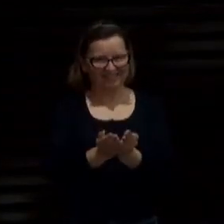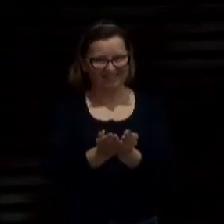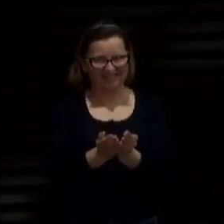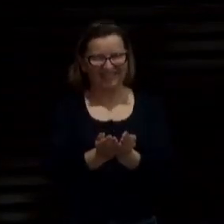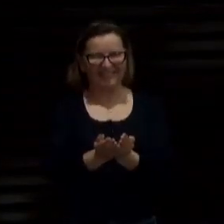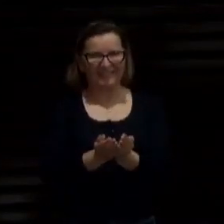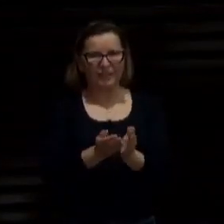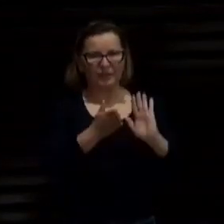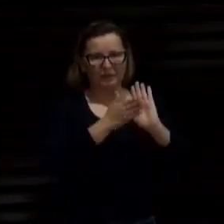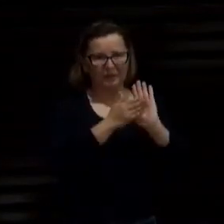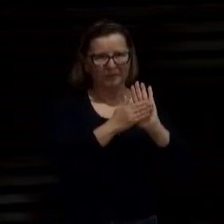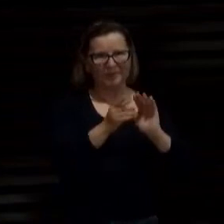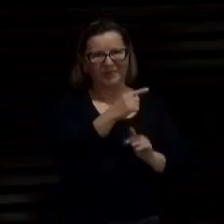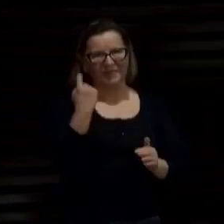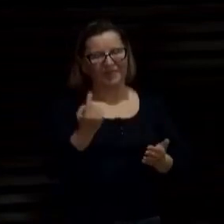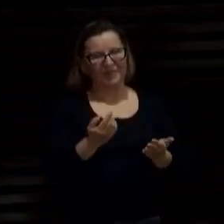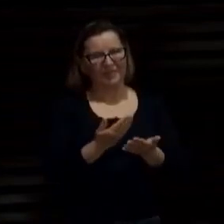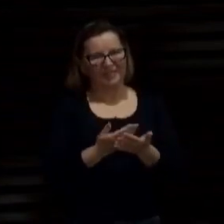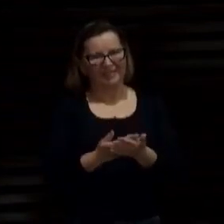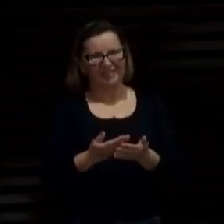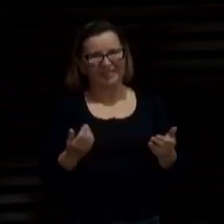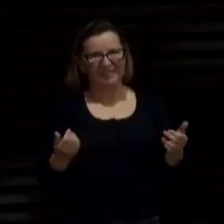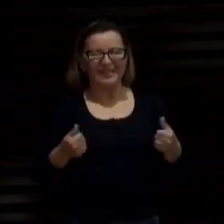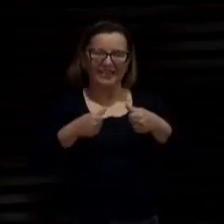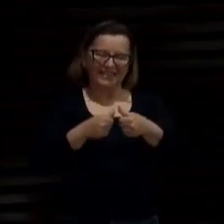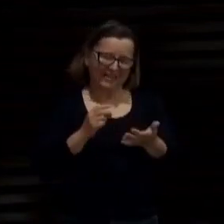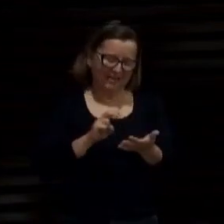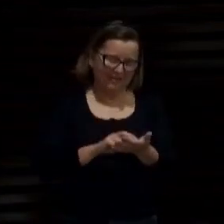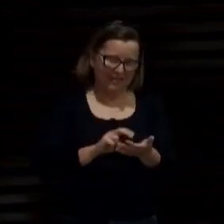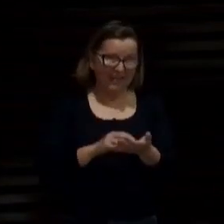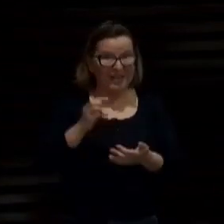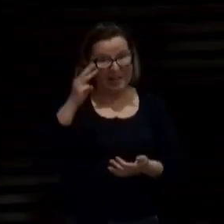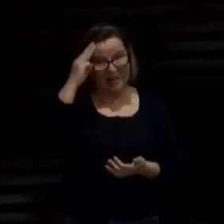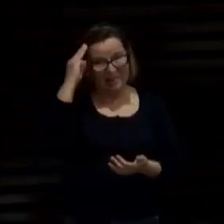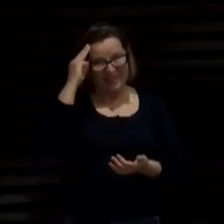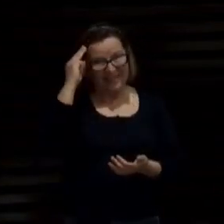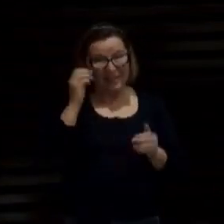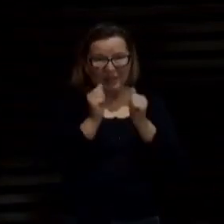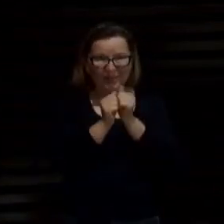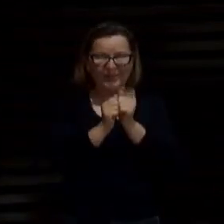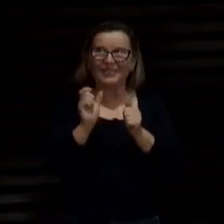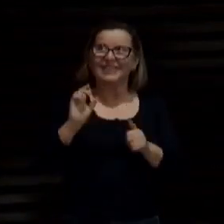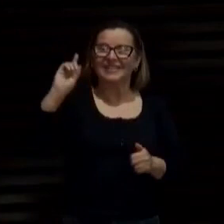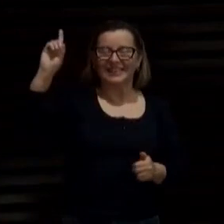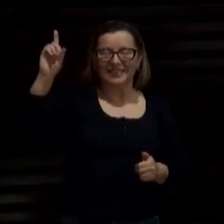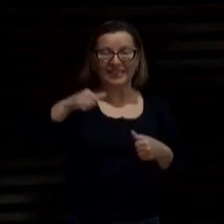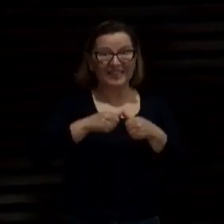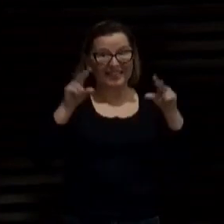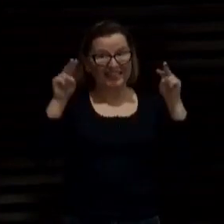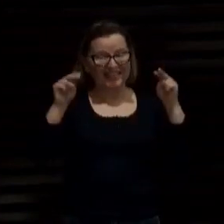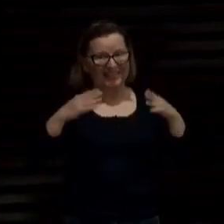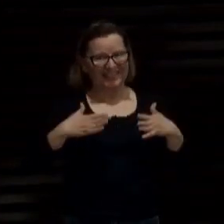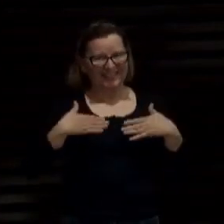E o propósito do nosso estudo nessa manhã é nós meditarmos juntos na palavra de Deus sobre esse tema da